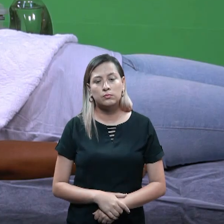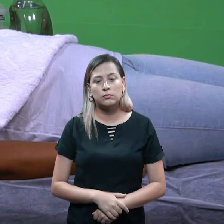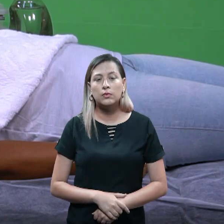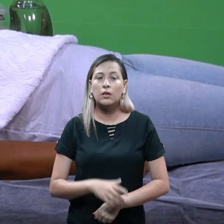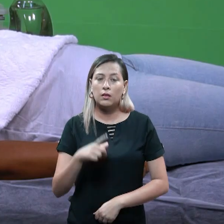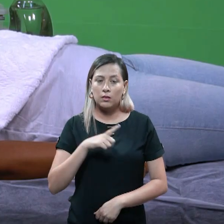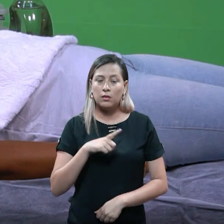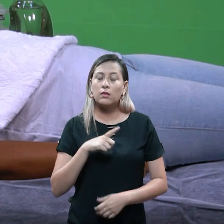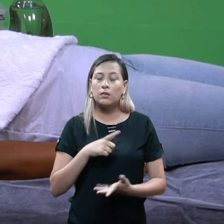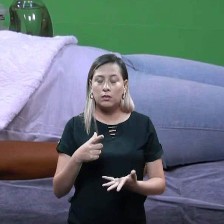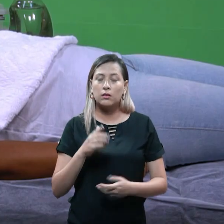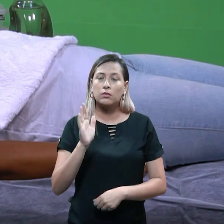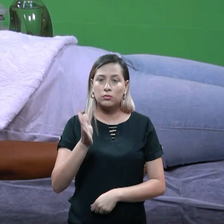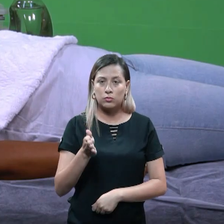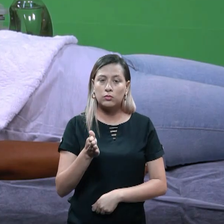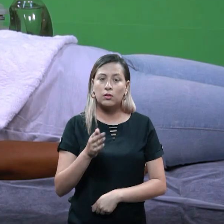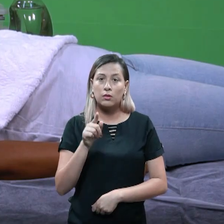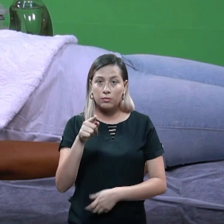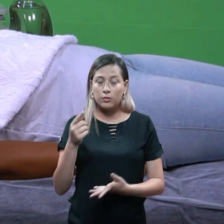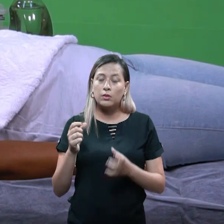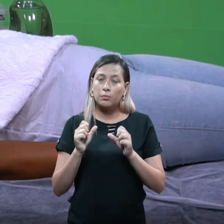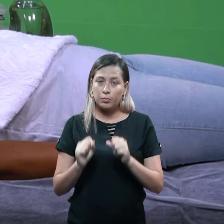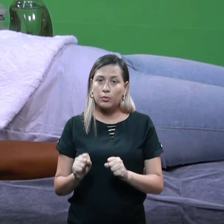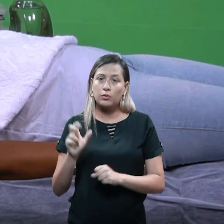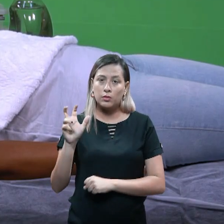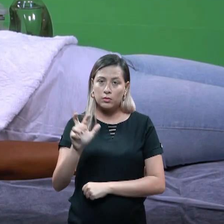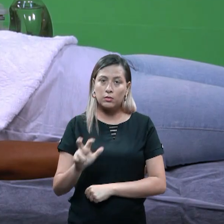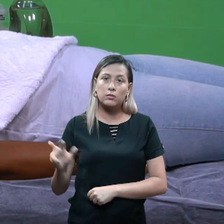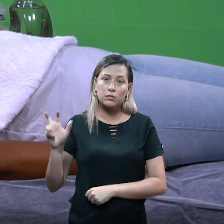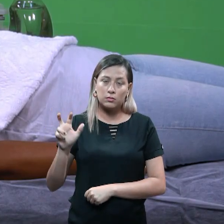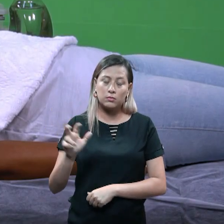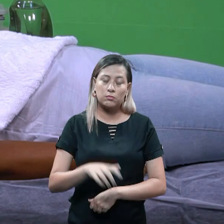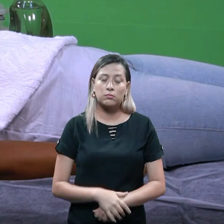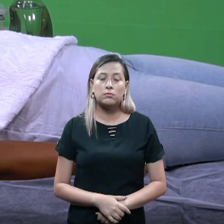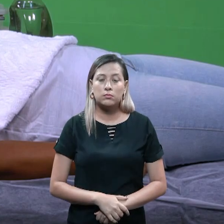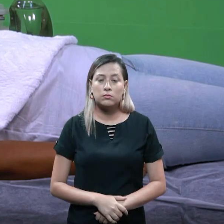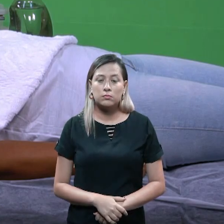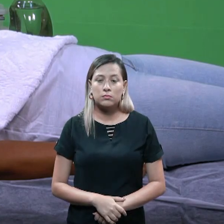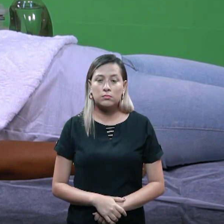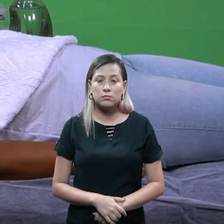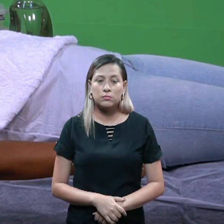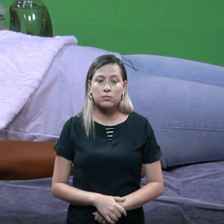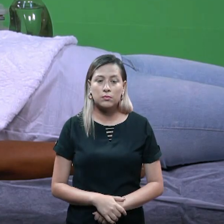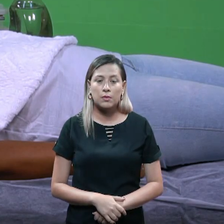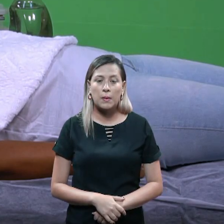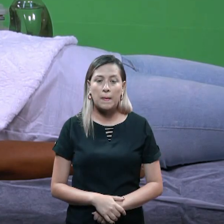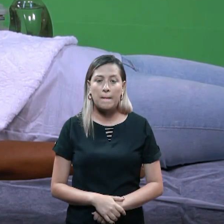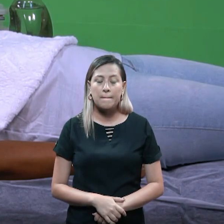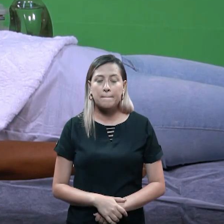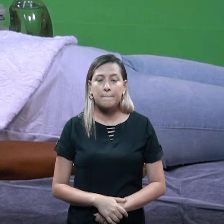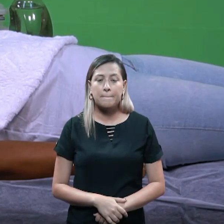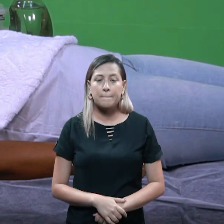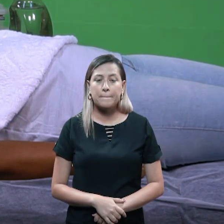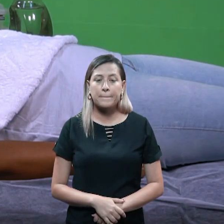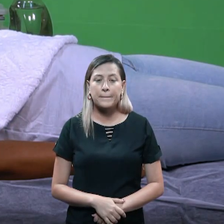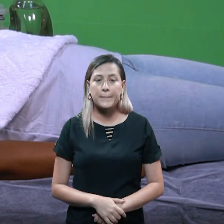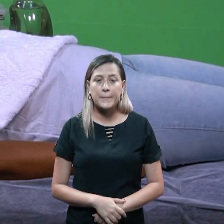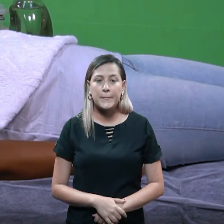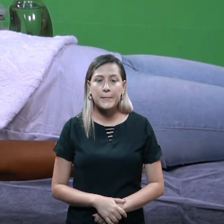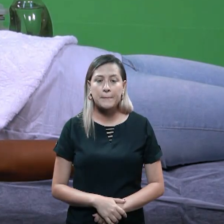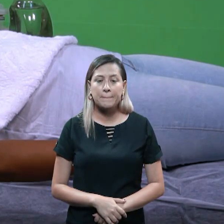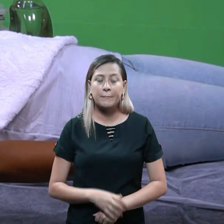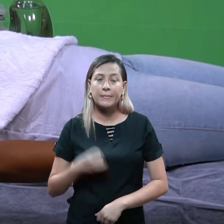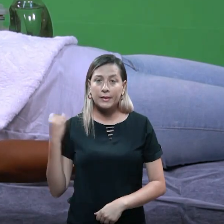na bibliografia de vocês. Vocês podem lançar a mão dela sempre que necessário.